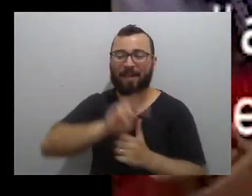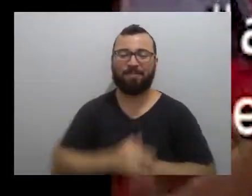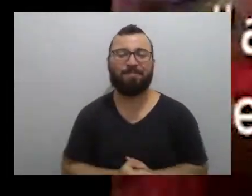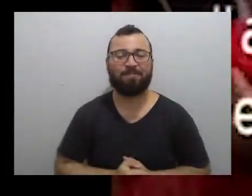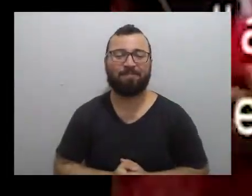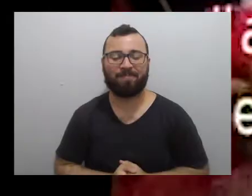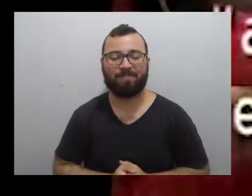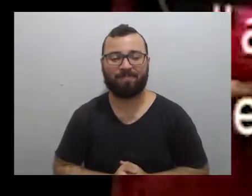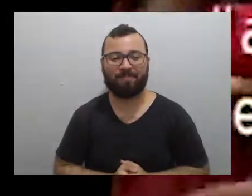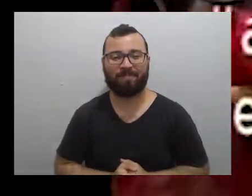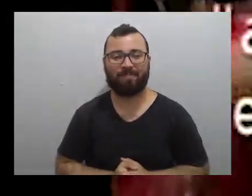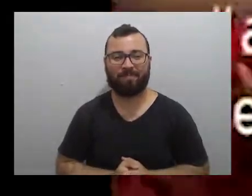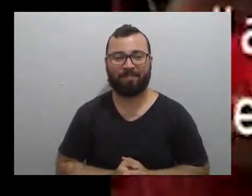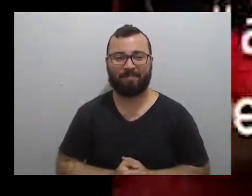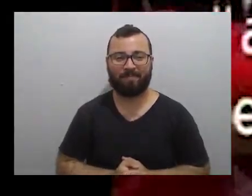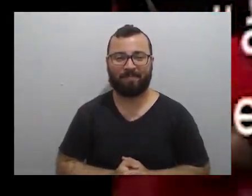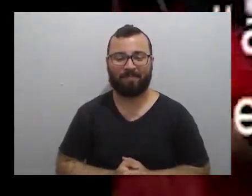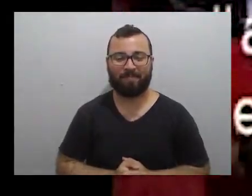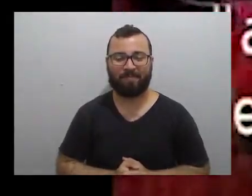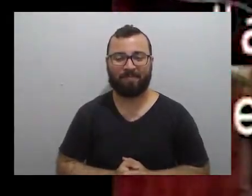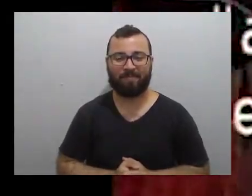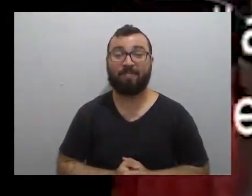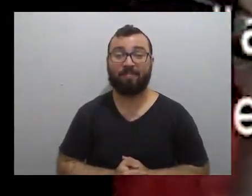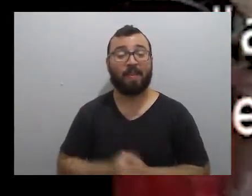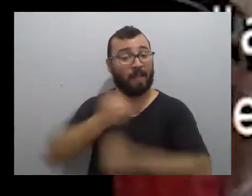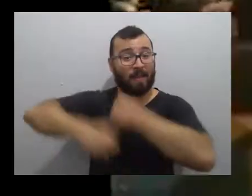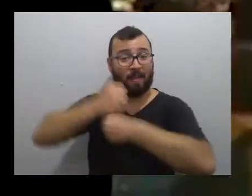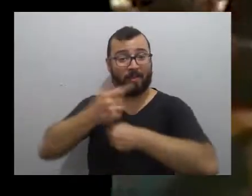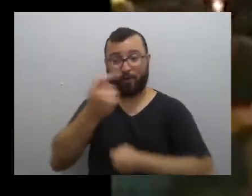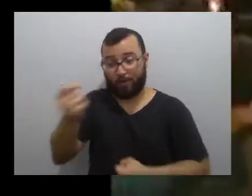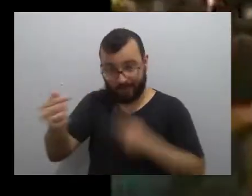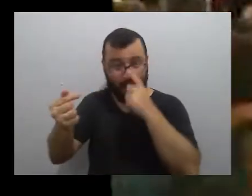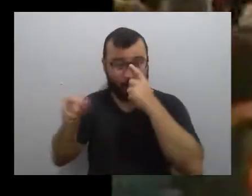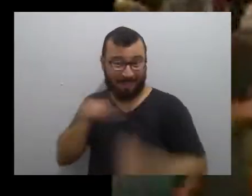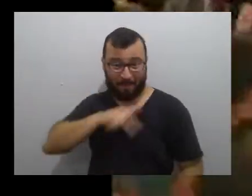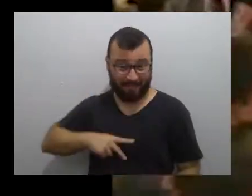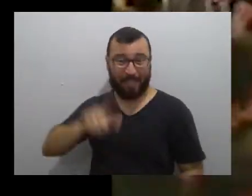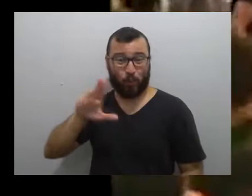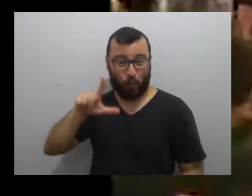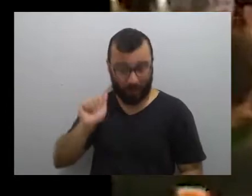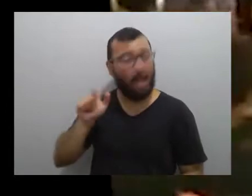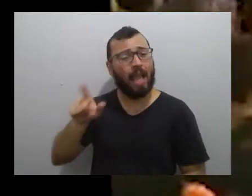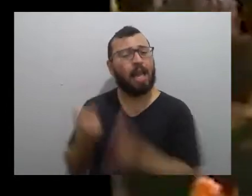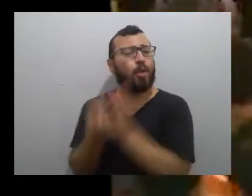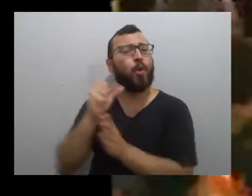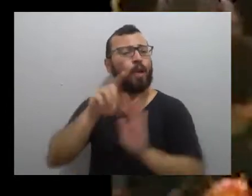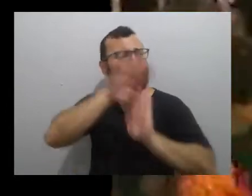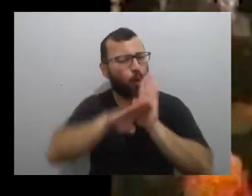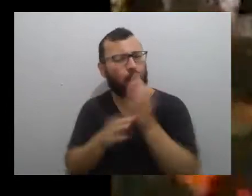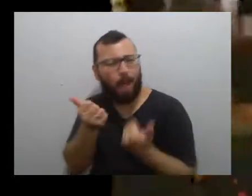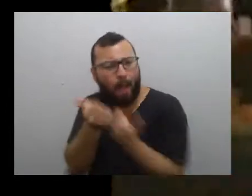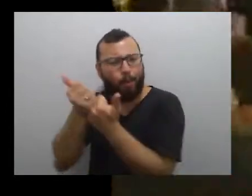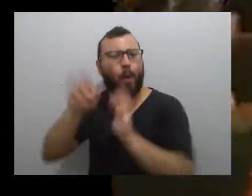Expansão das Universidades Federais, o REUNE, visando ampliar o número de vagas e democratizar o acesso. Na